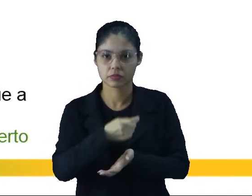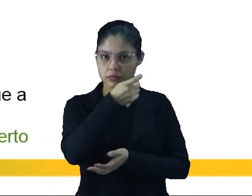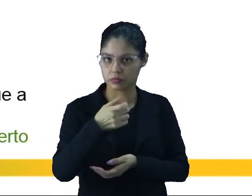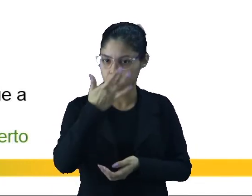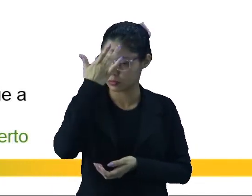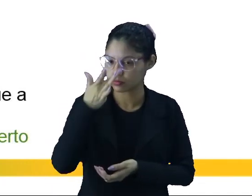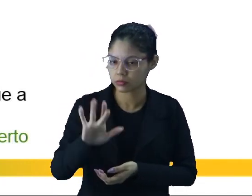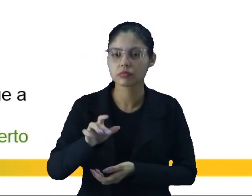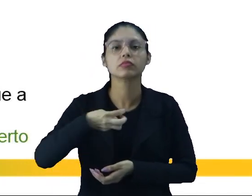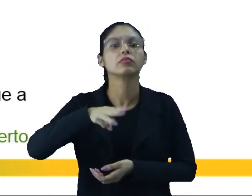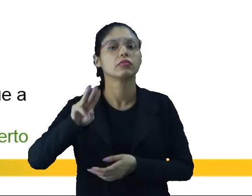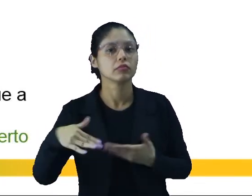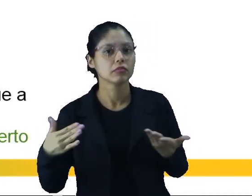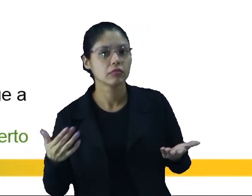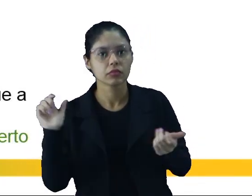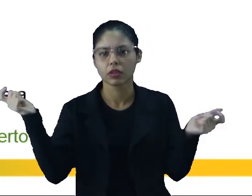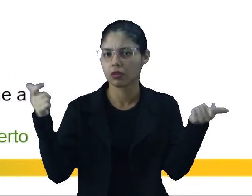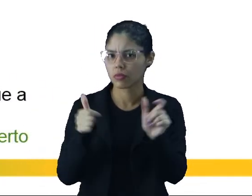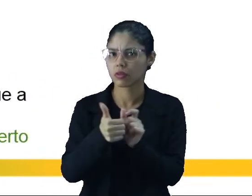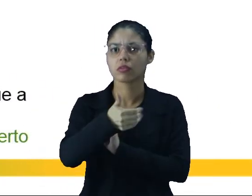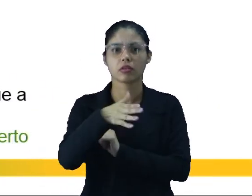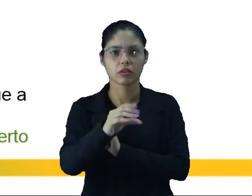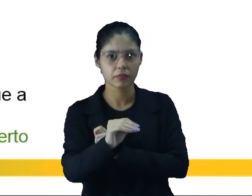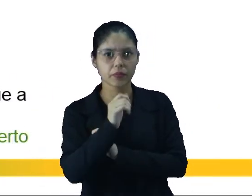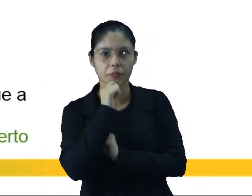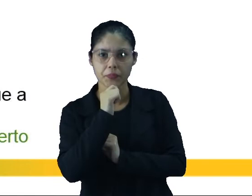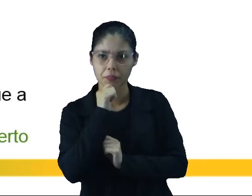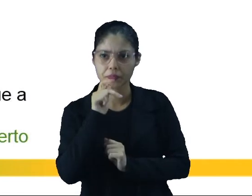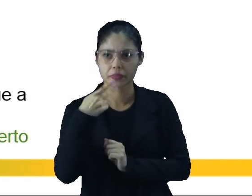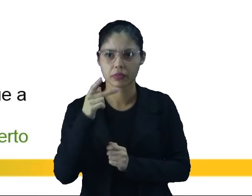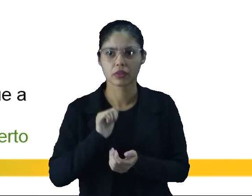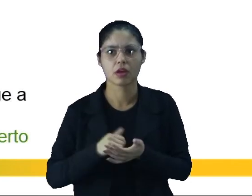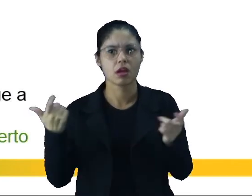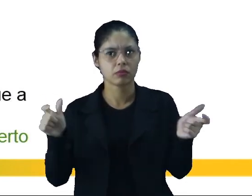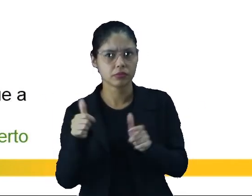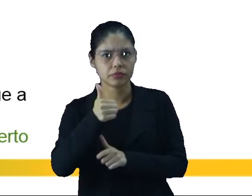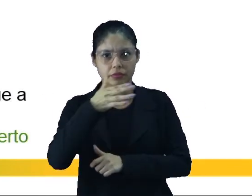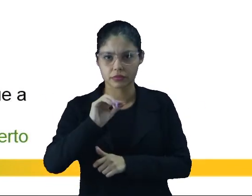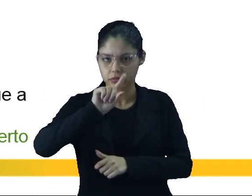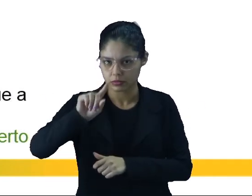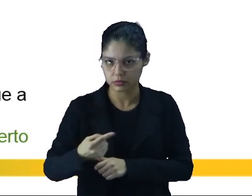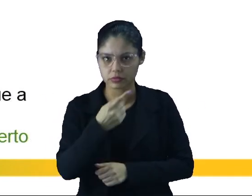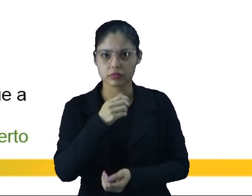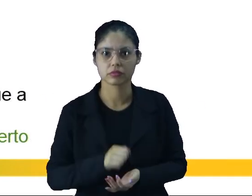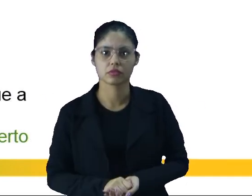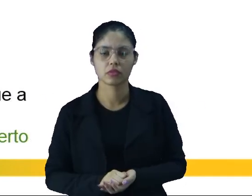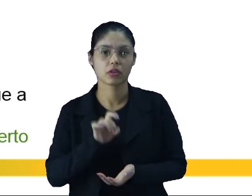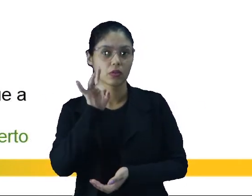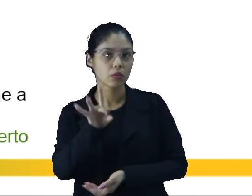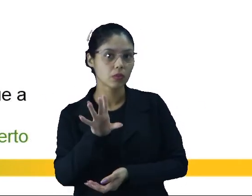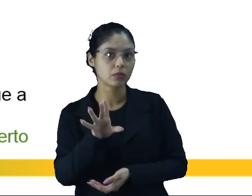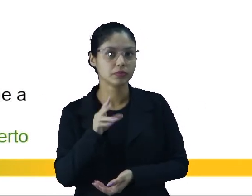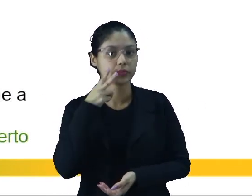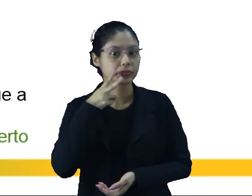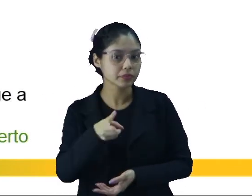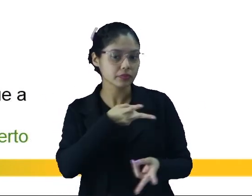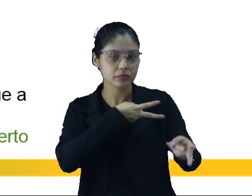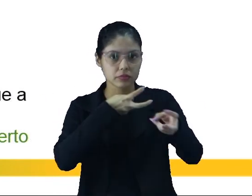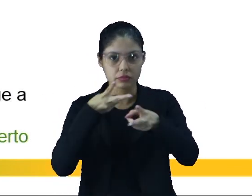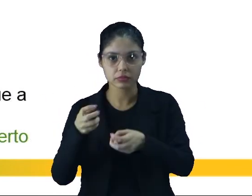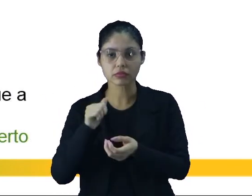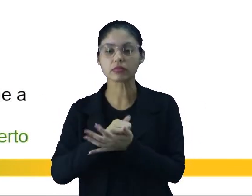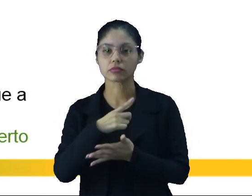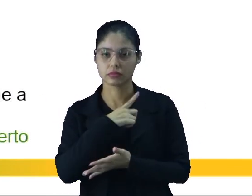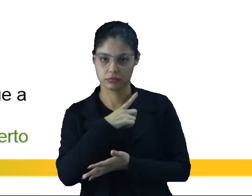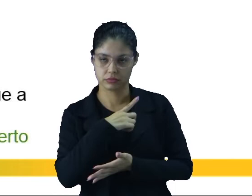não sei quem é menor do que 10, porque está dizendo aqui, ó, é menor do que 10.000 litros. Só que você vai observar que